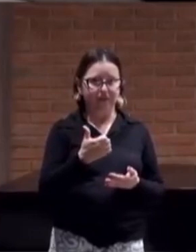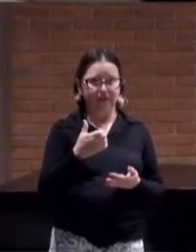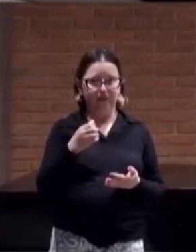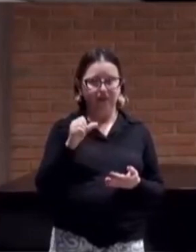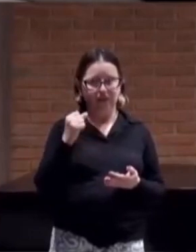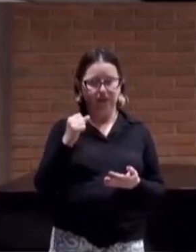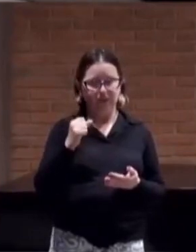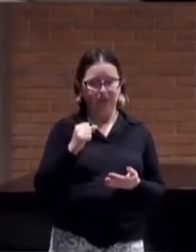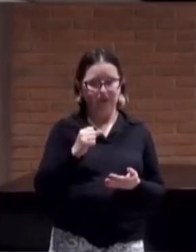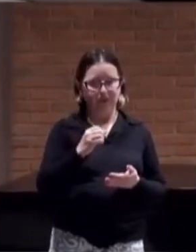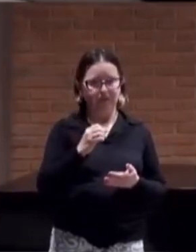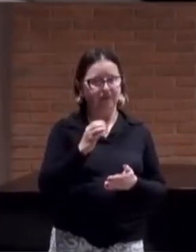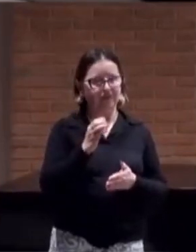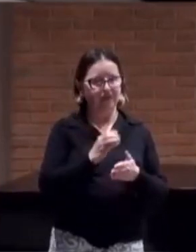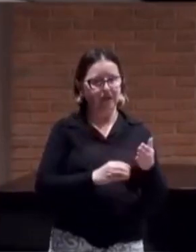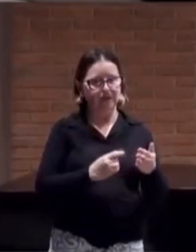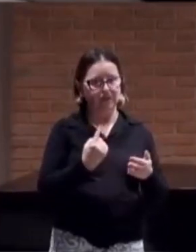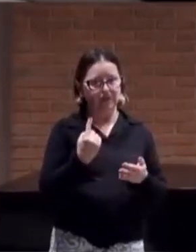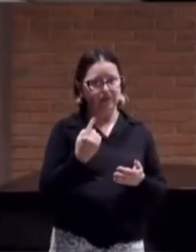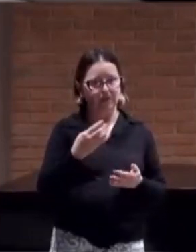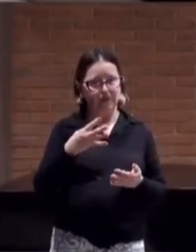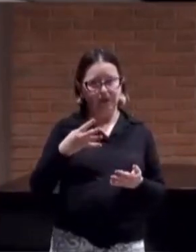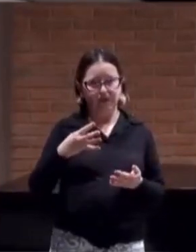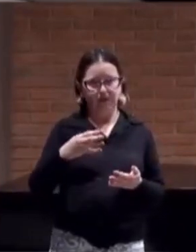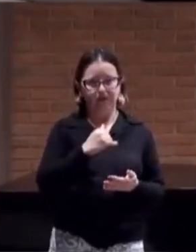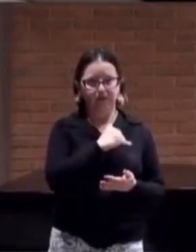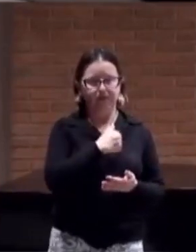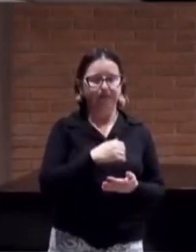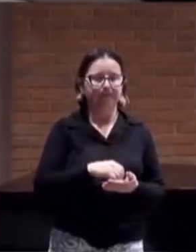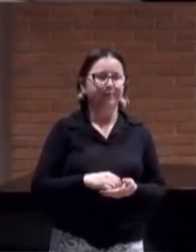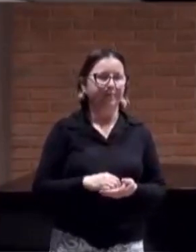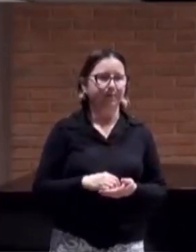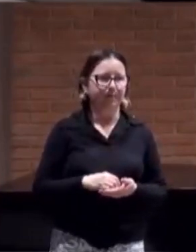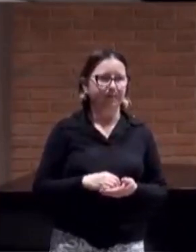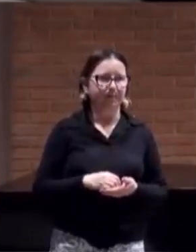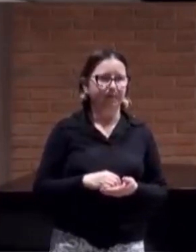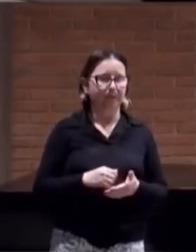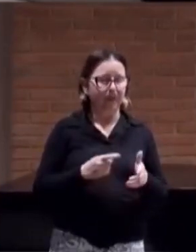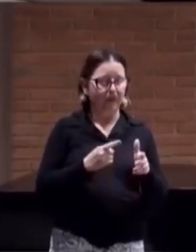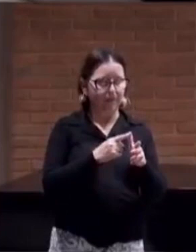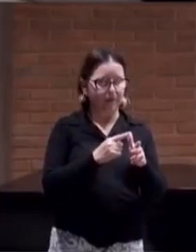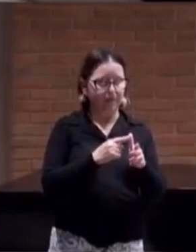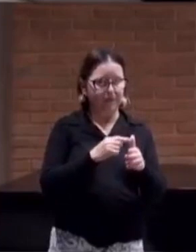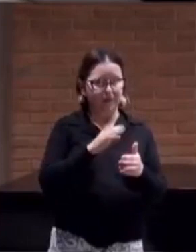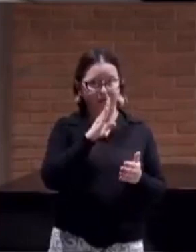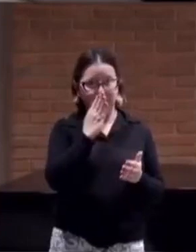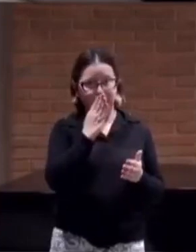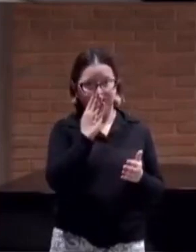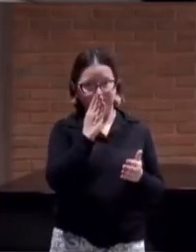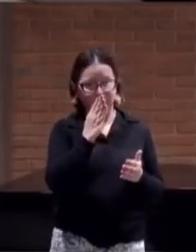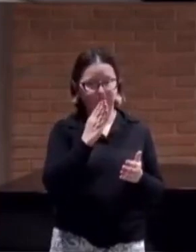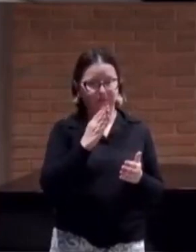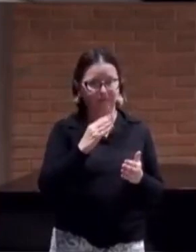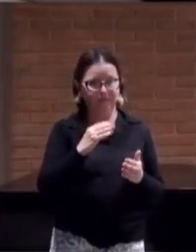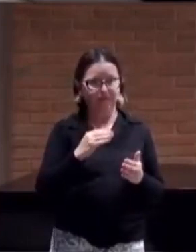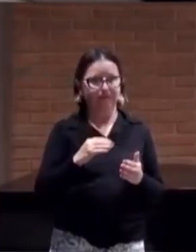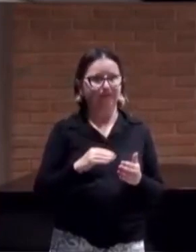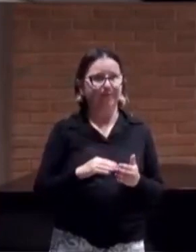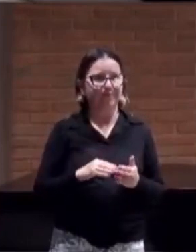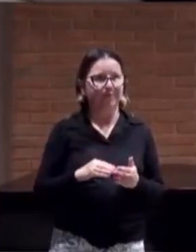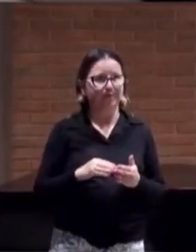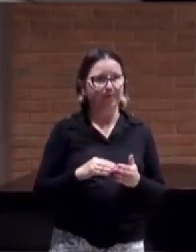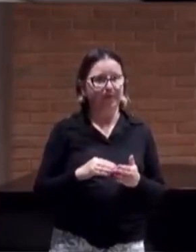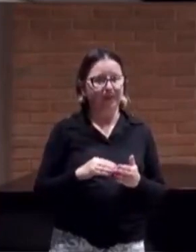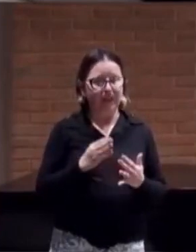João. Estas coisas. Então Jesus, a primeira coisa é a traição na igreja, a traição entre